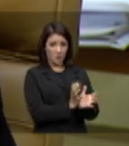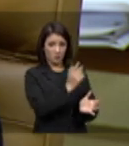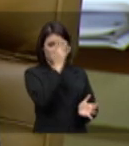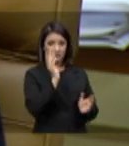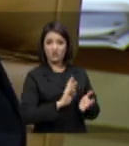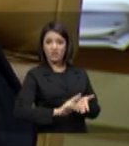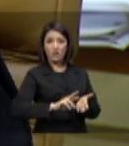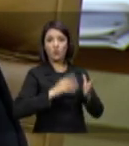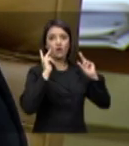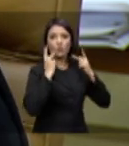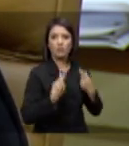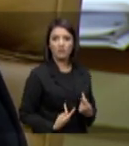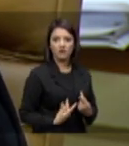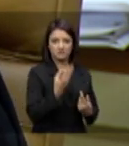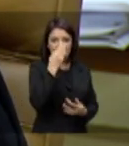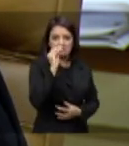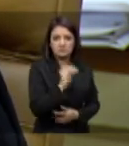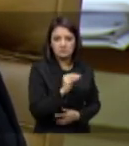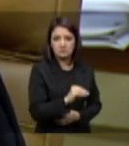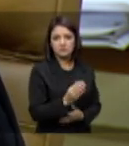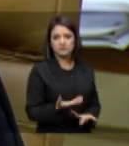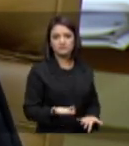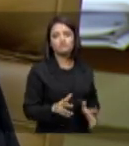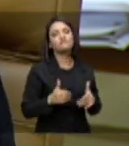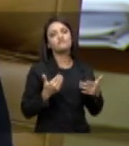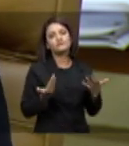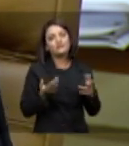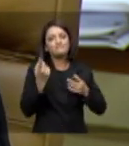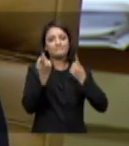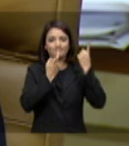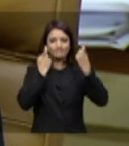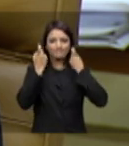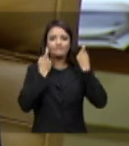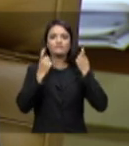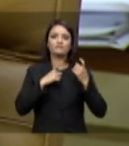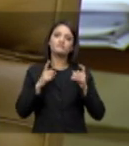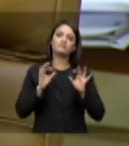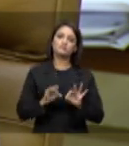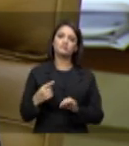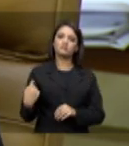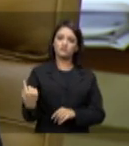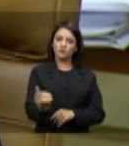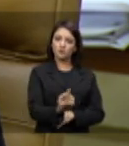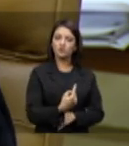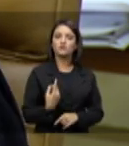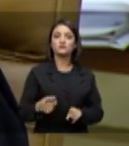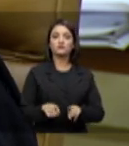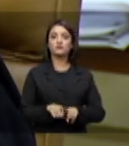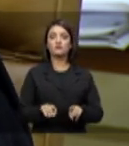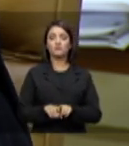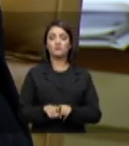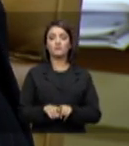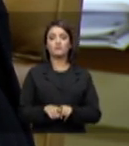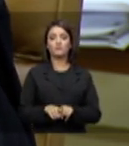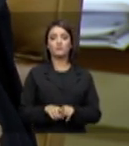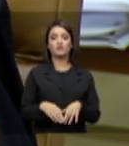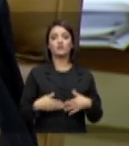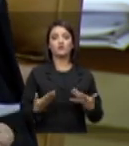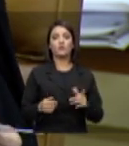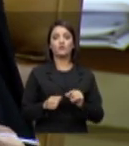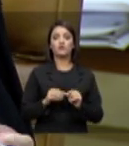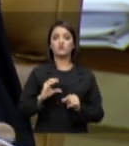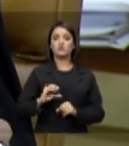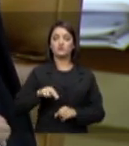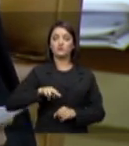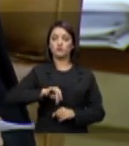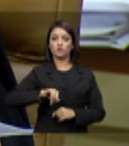a despeito dessa preocupação tenho certeza ser de todos daqui de outros gatos também já foi posto e que levou o